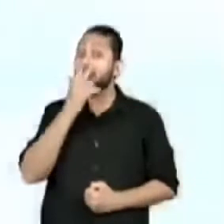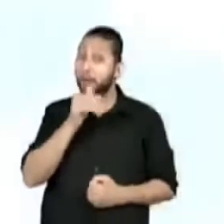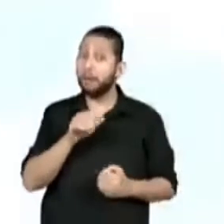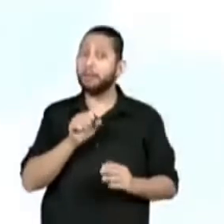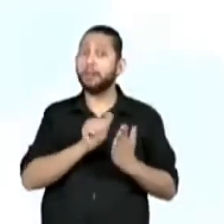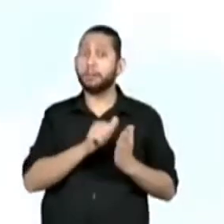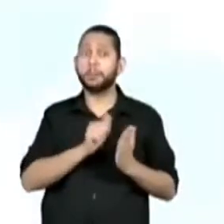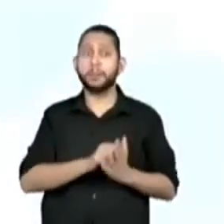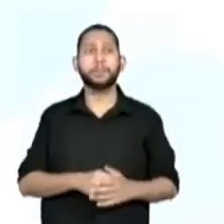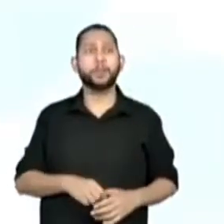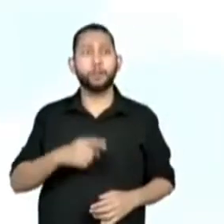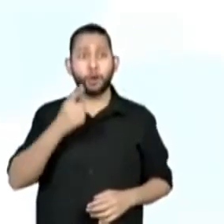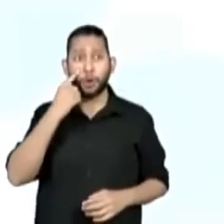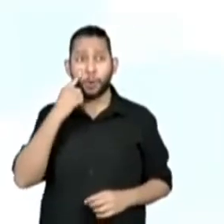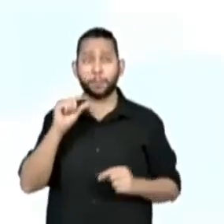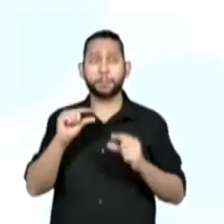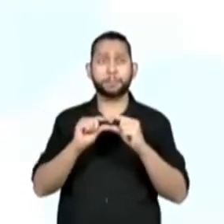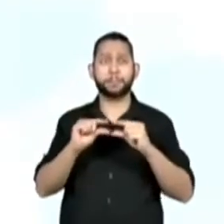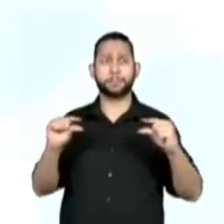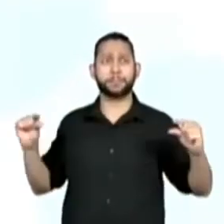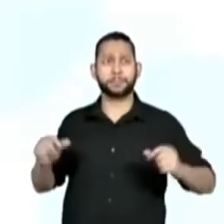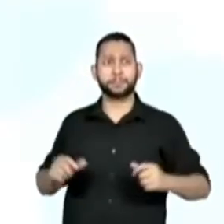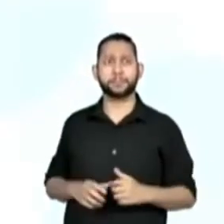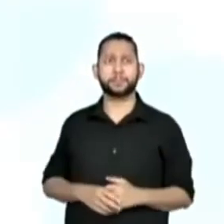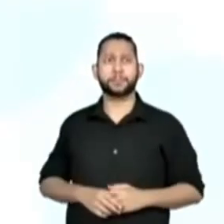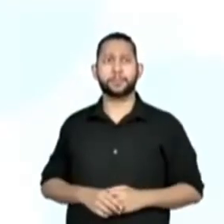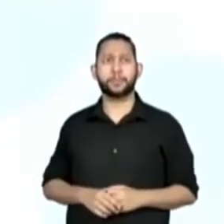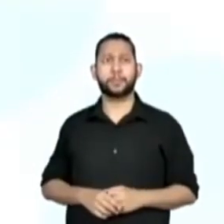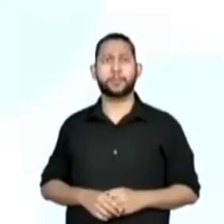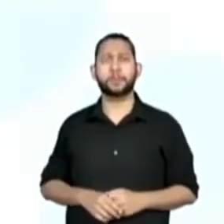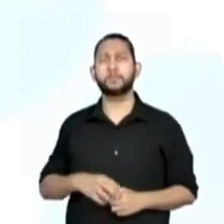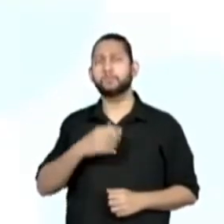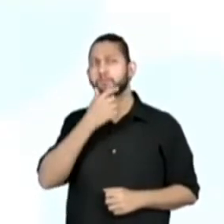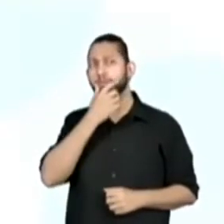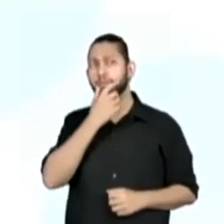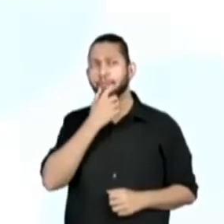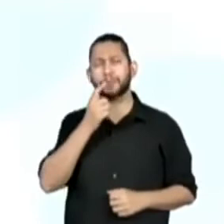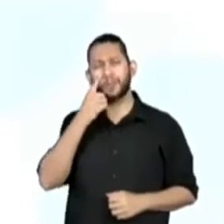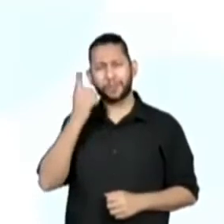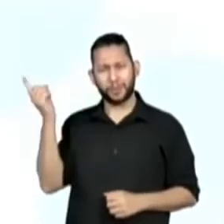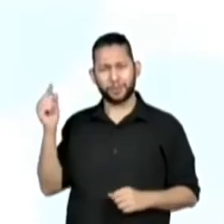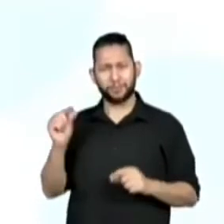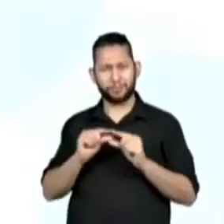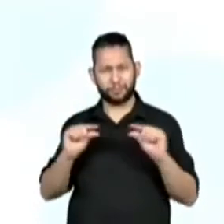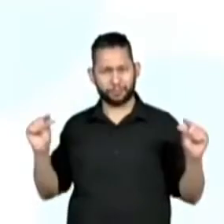significa essa parte aqui, ó? Isso é comum entre os homens.